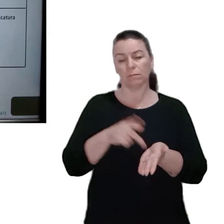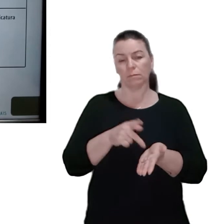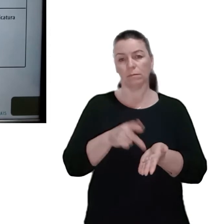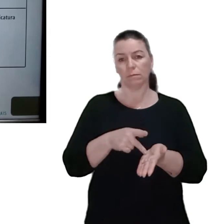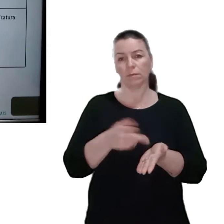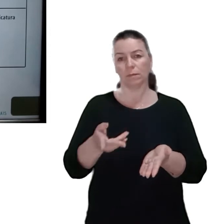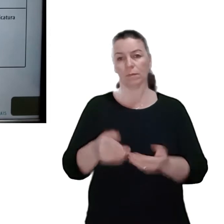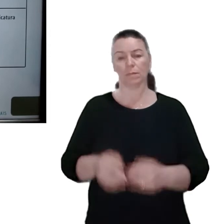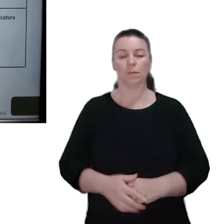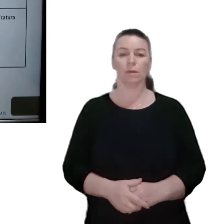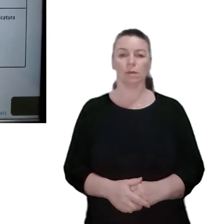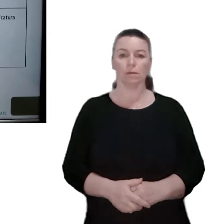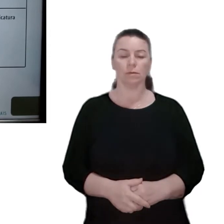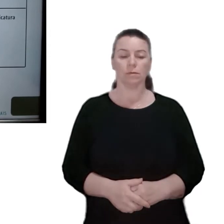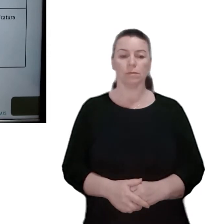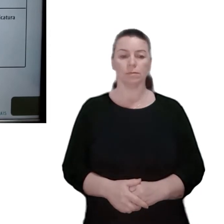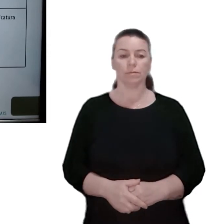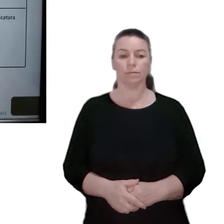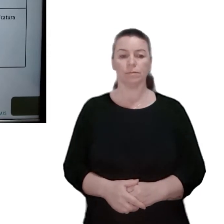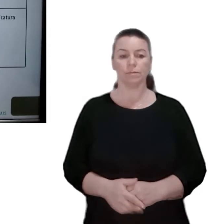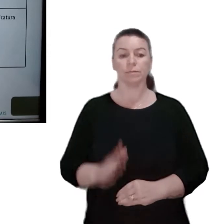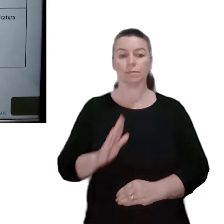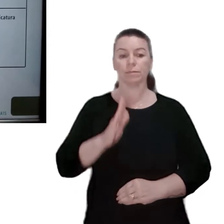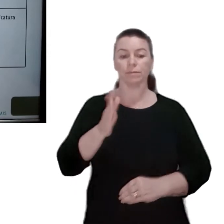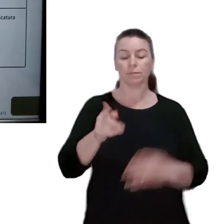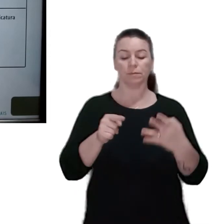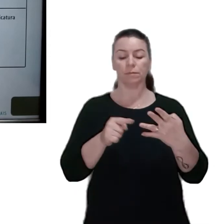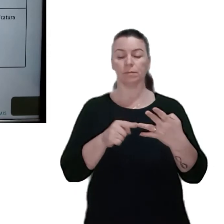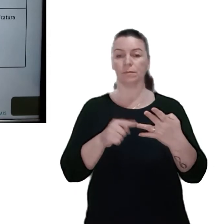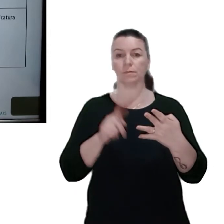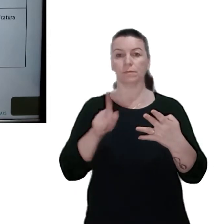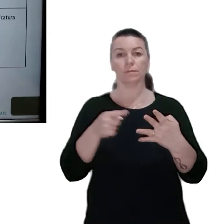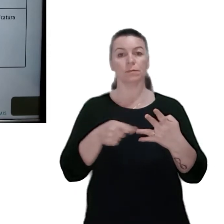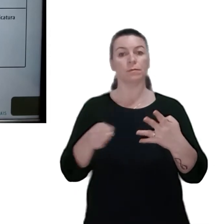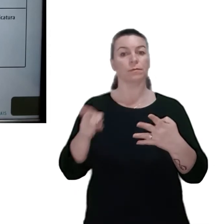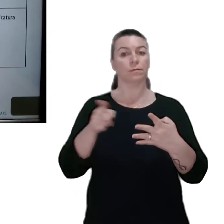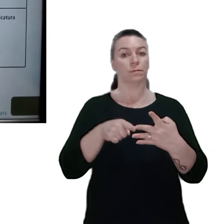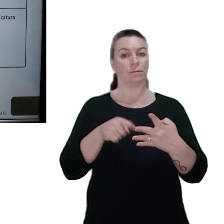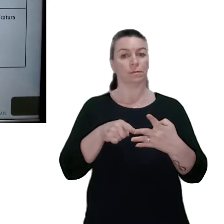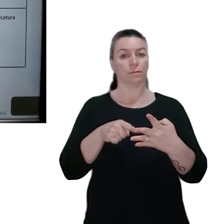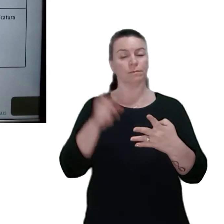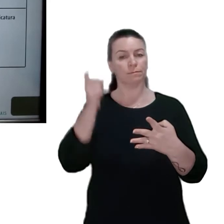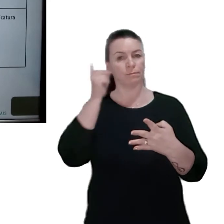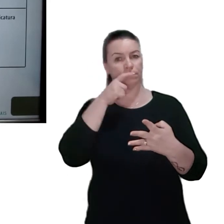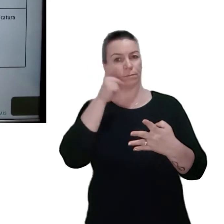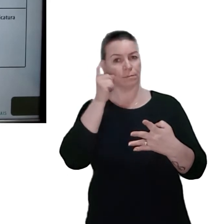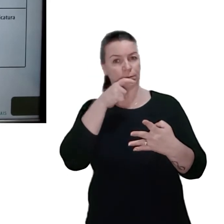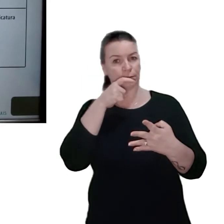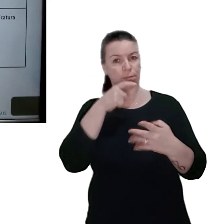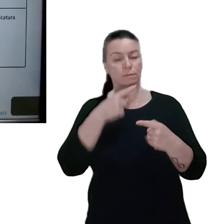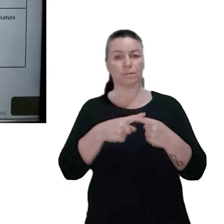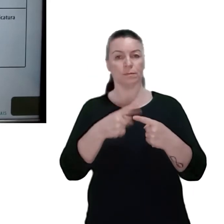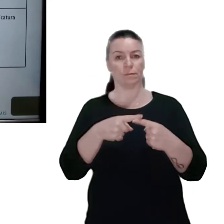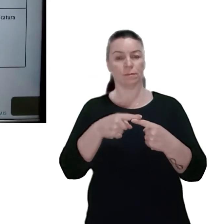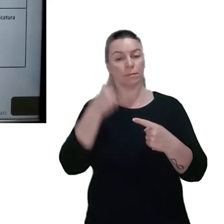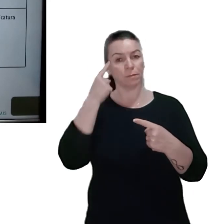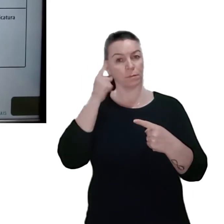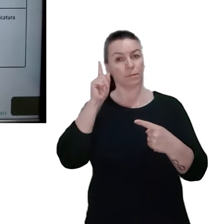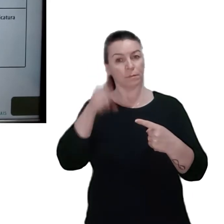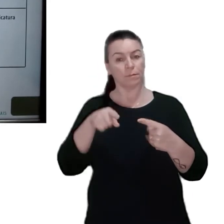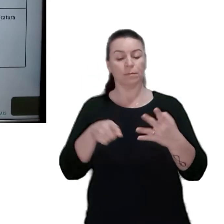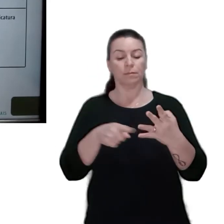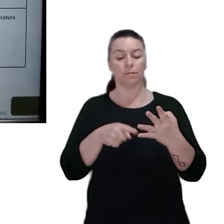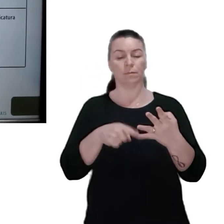verdadeira a declaração de Beto. Declaração de Carlos, foi o Beto. Mentira. Estamos considerando que foi Daniela,